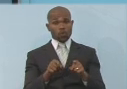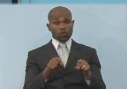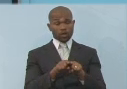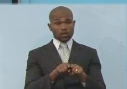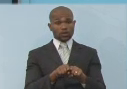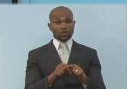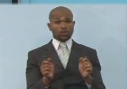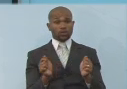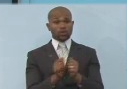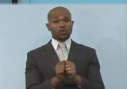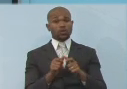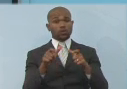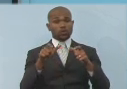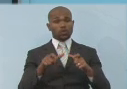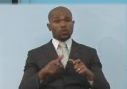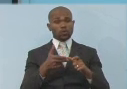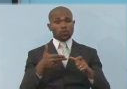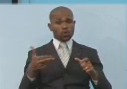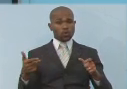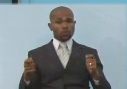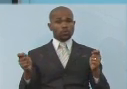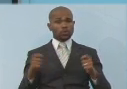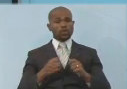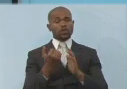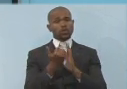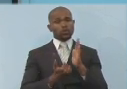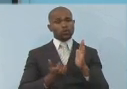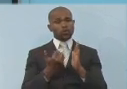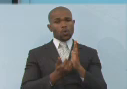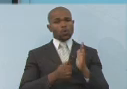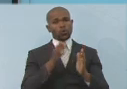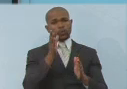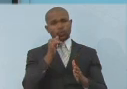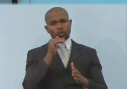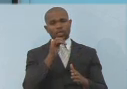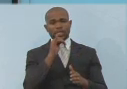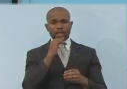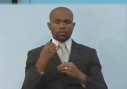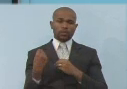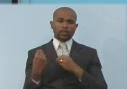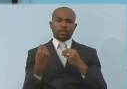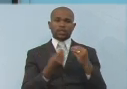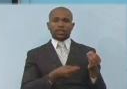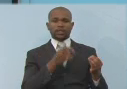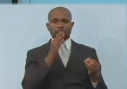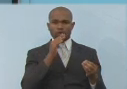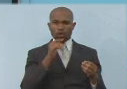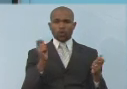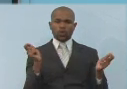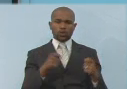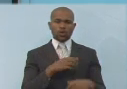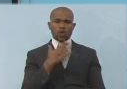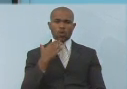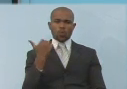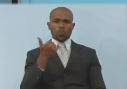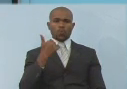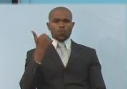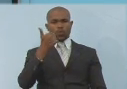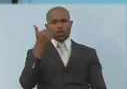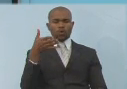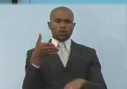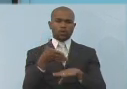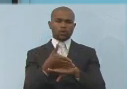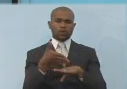com entidades para descontos aos servidores, ou seja, oferecer aos servidores melhores condições de